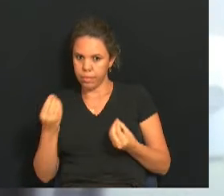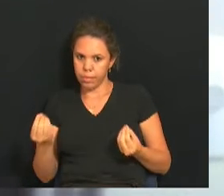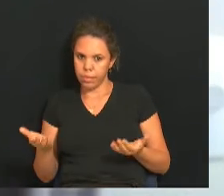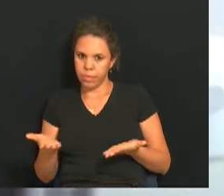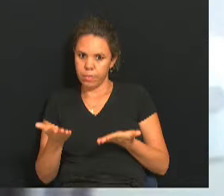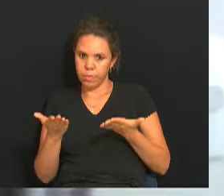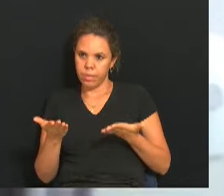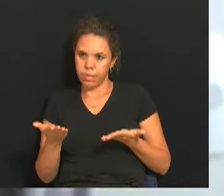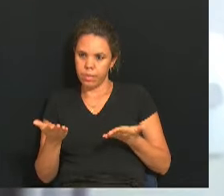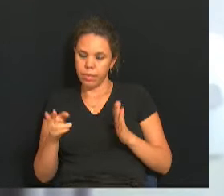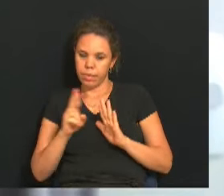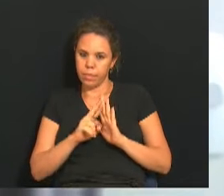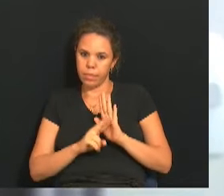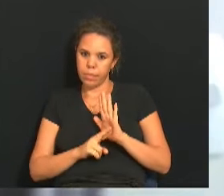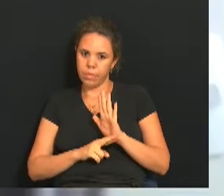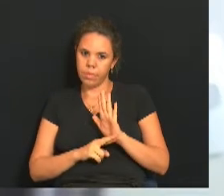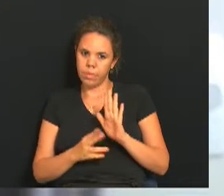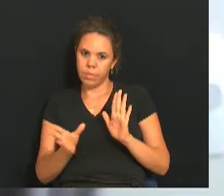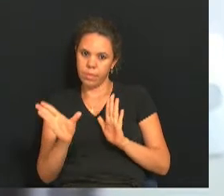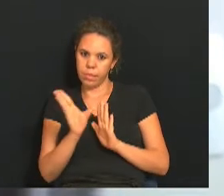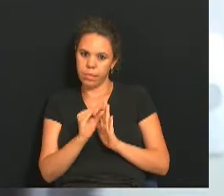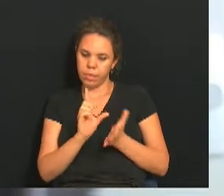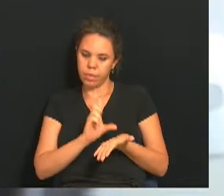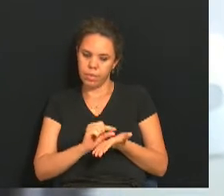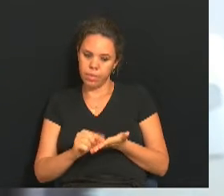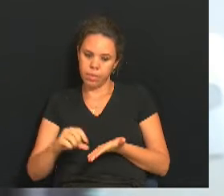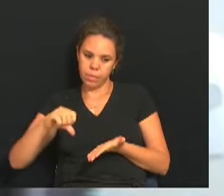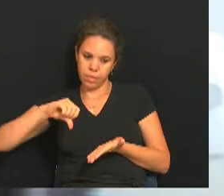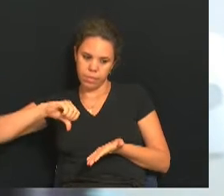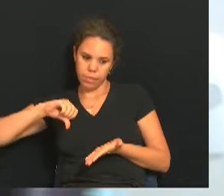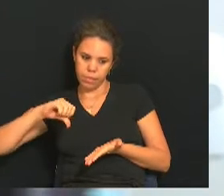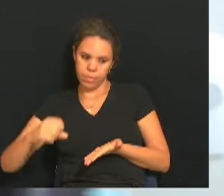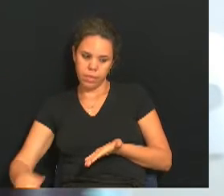essa norma que está descrita no artigo 9º,